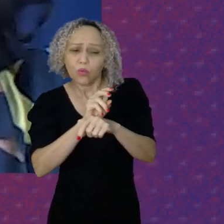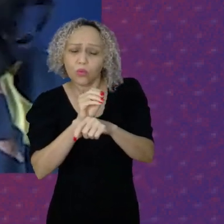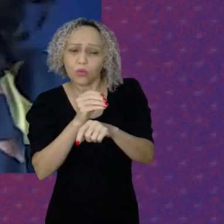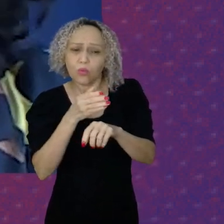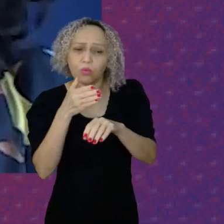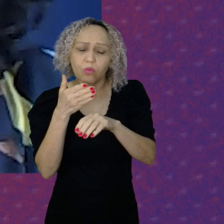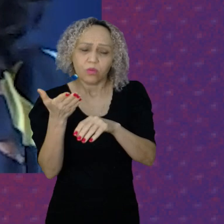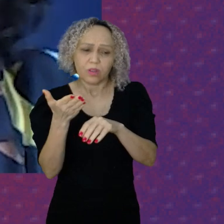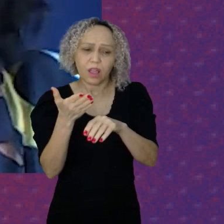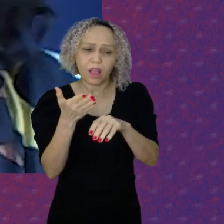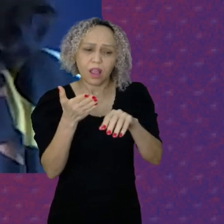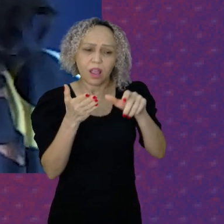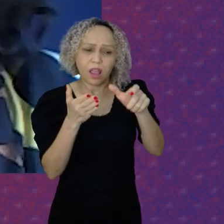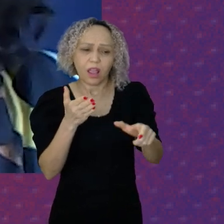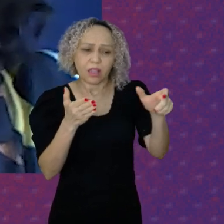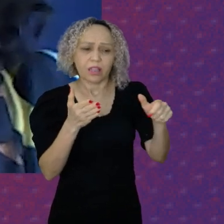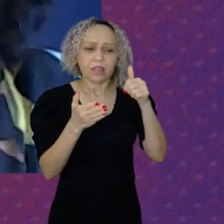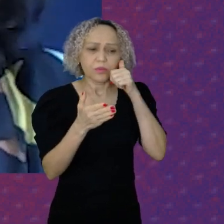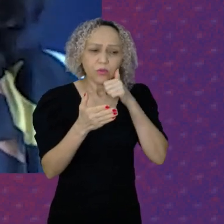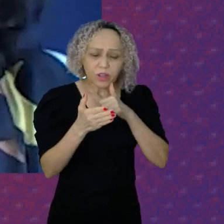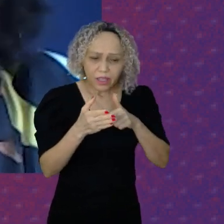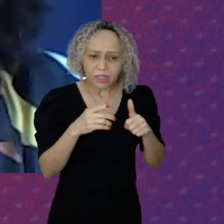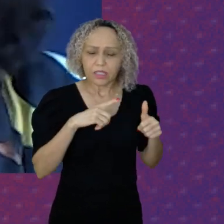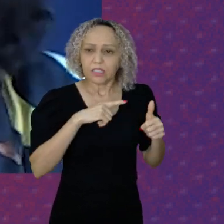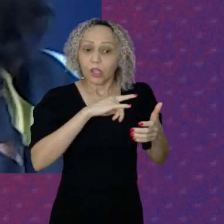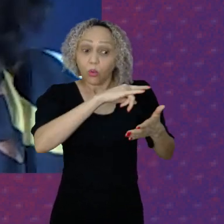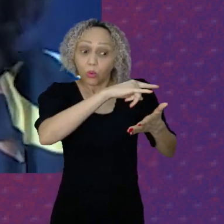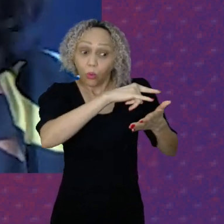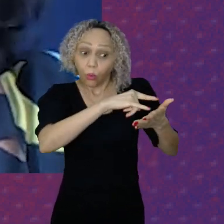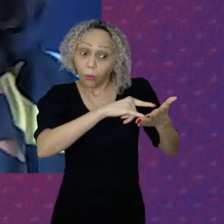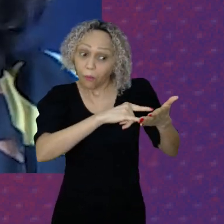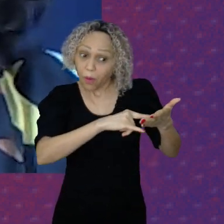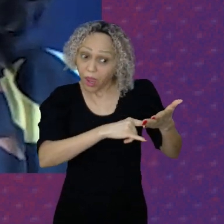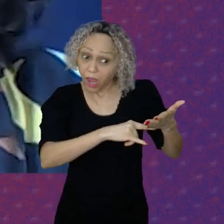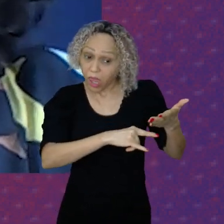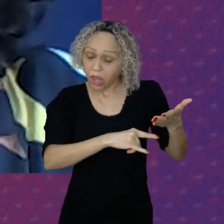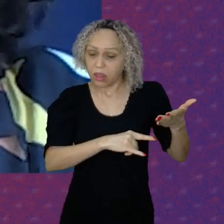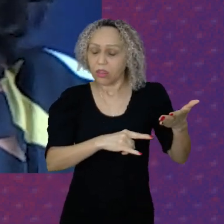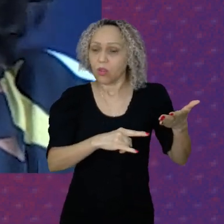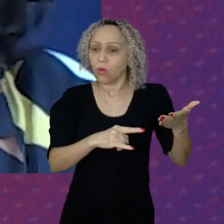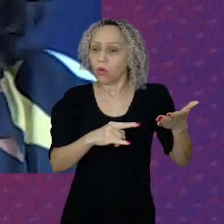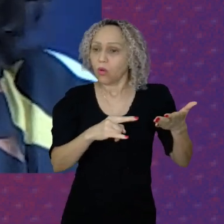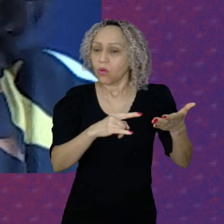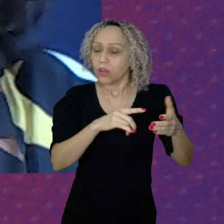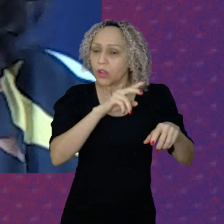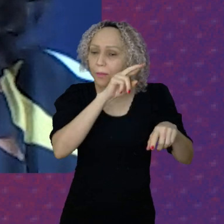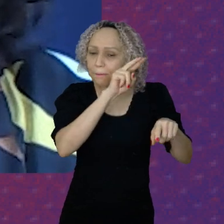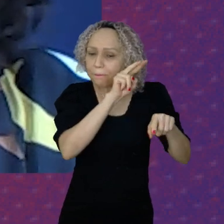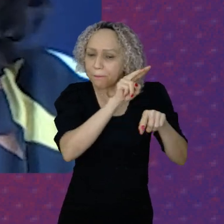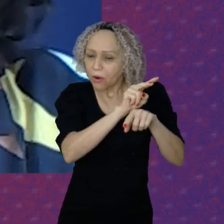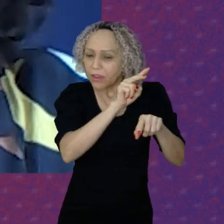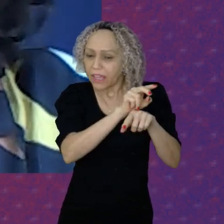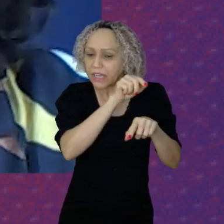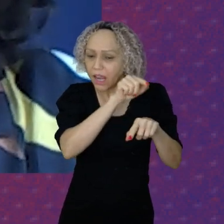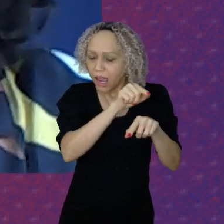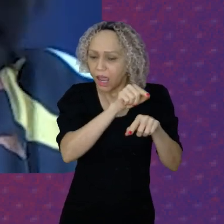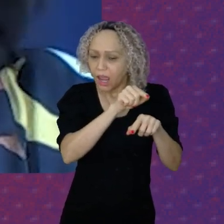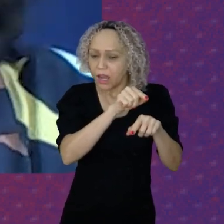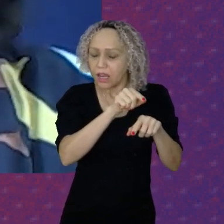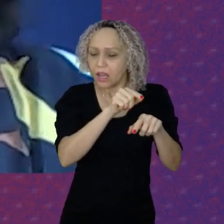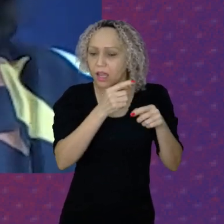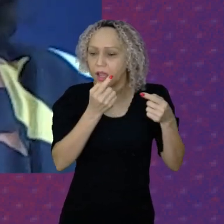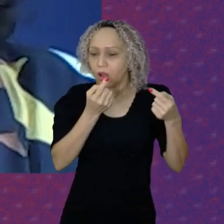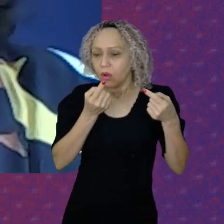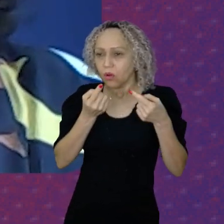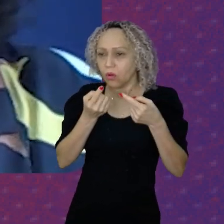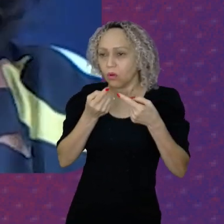com medidas protetivas. Então, isso é muito importante, porque geralmente a